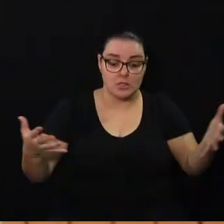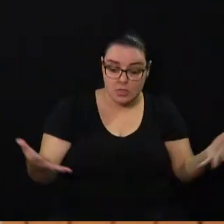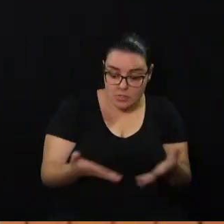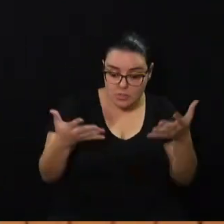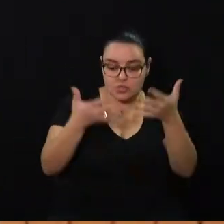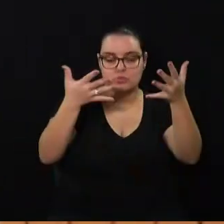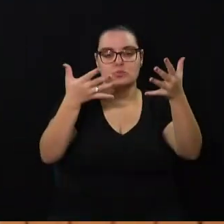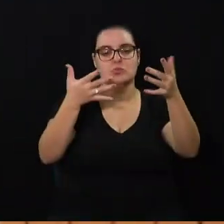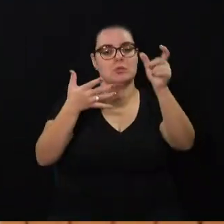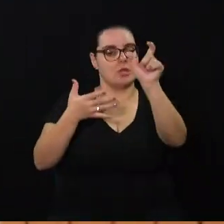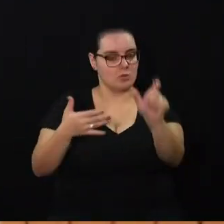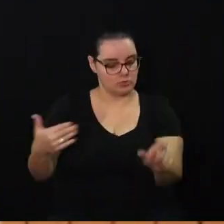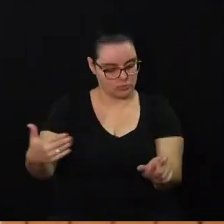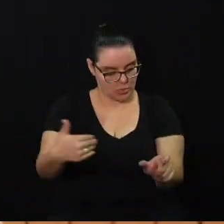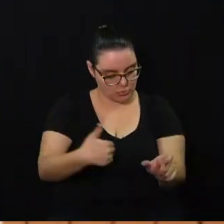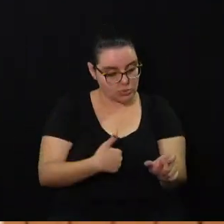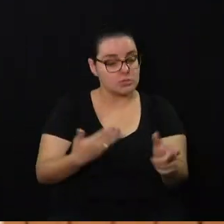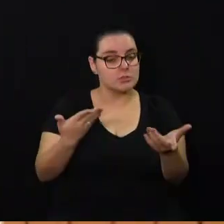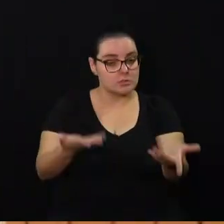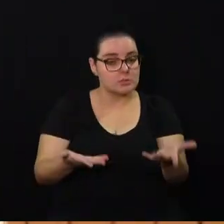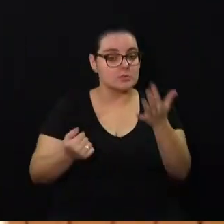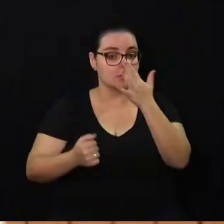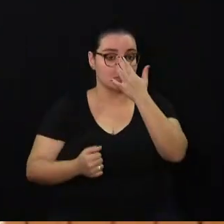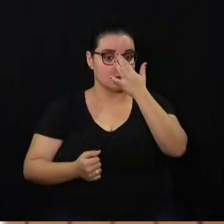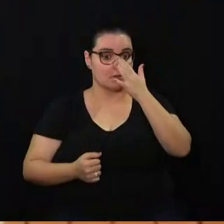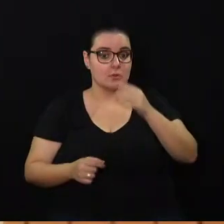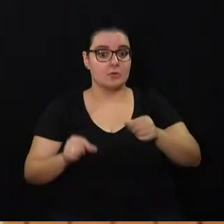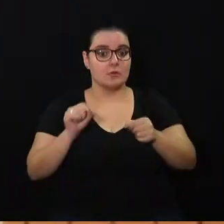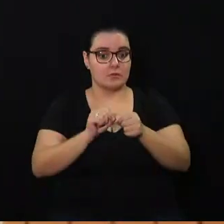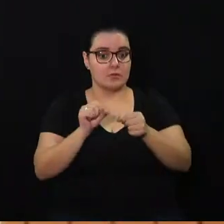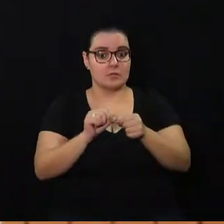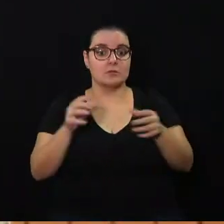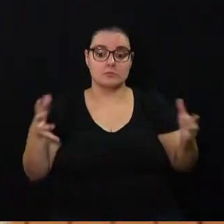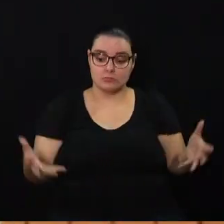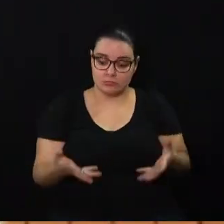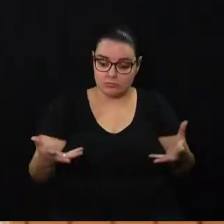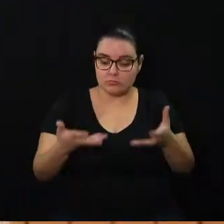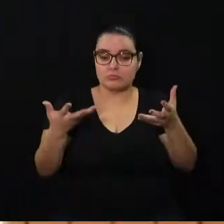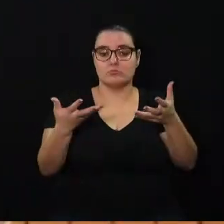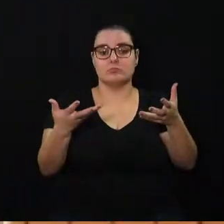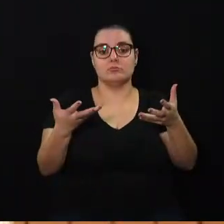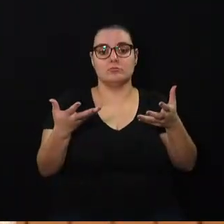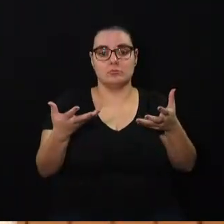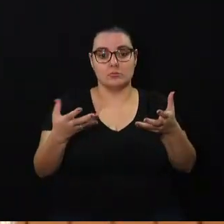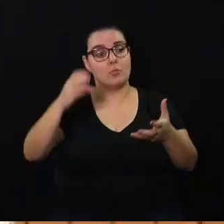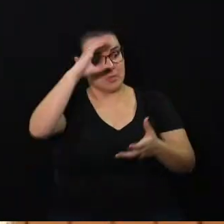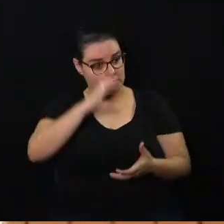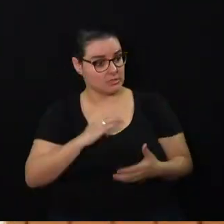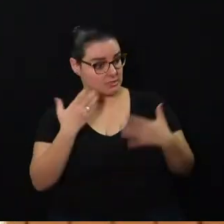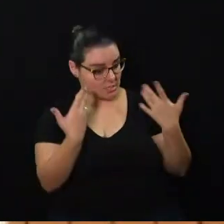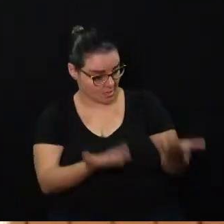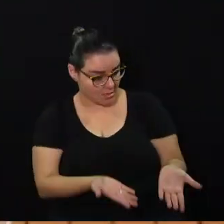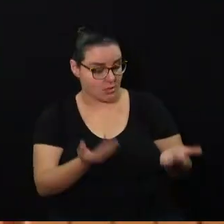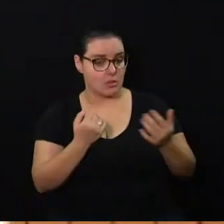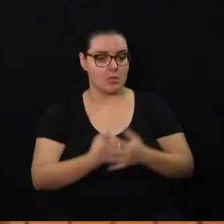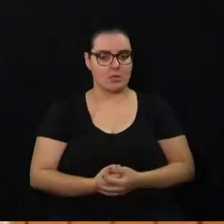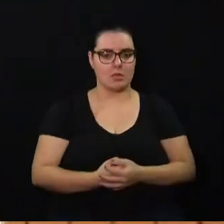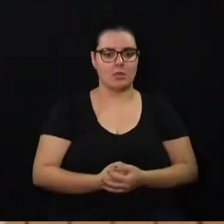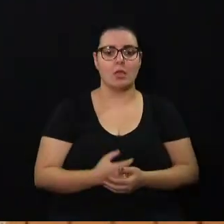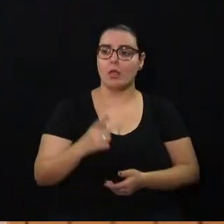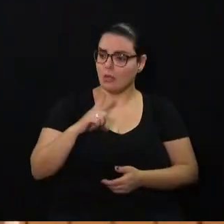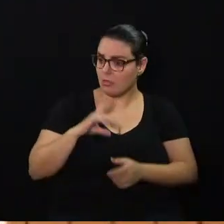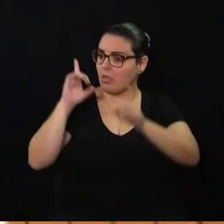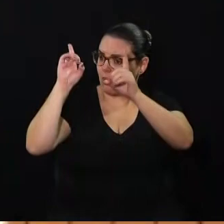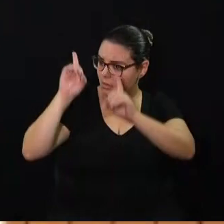mais diversas formas é isso vai dar pra ele também uma cidadania pra isso não ele ele tem esse direito